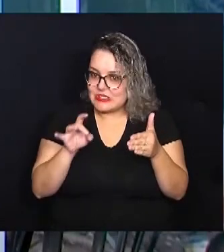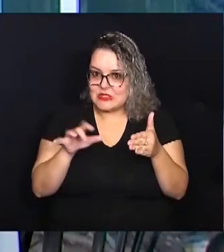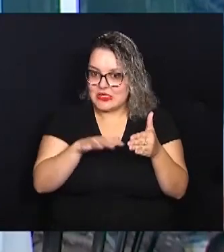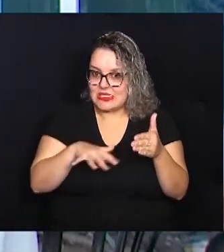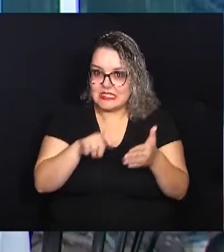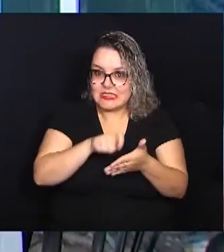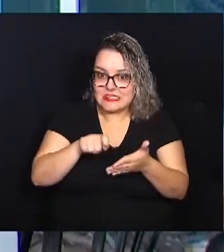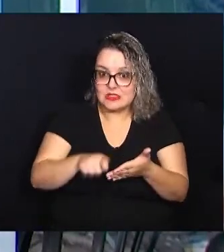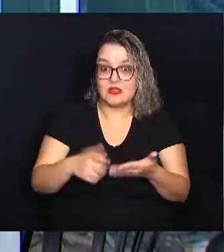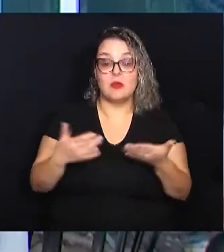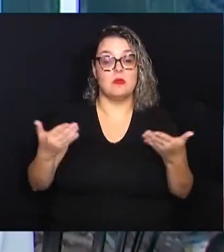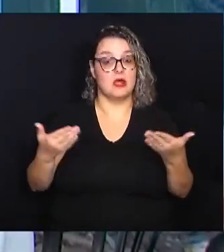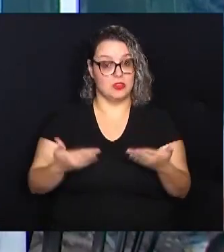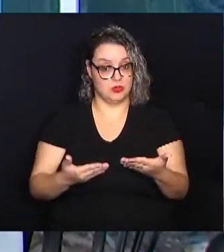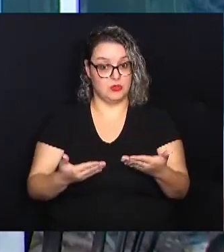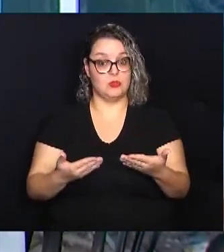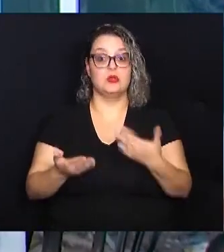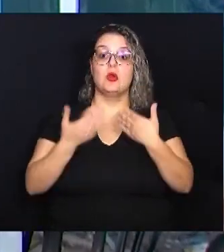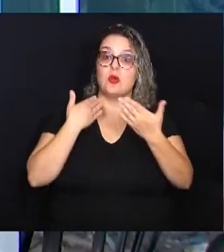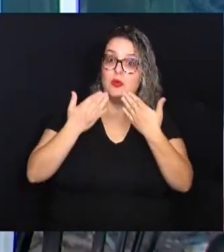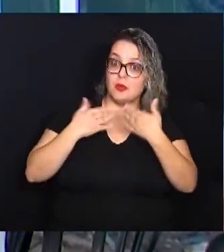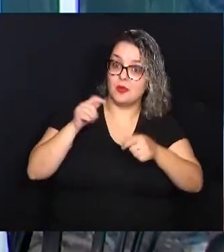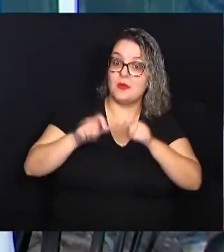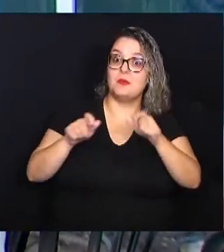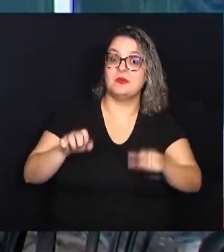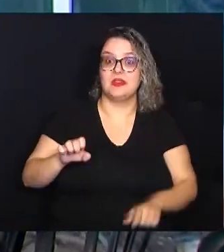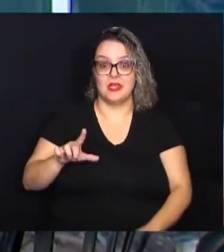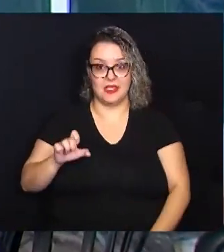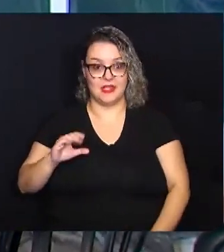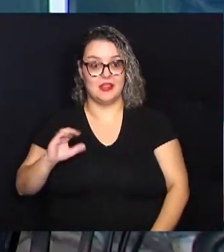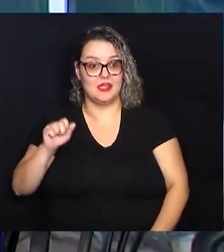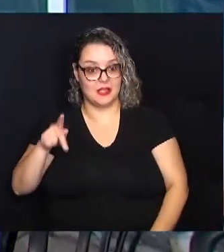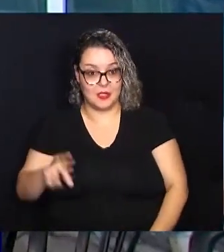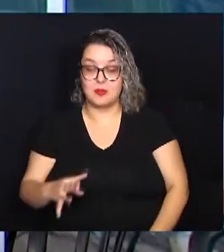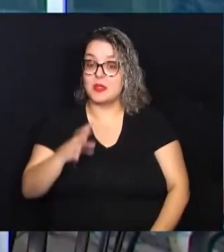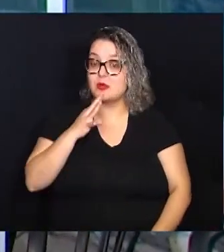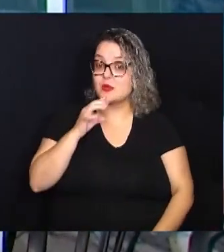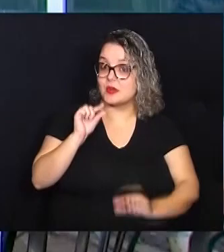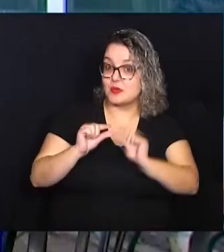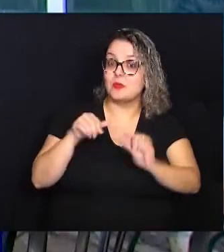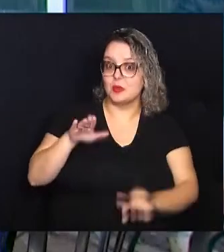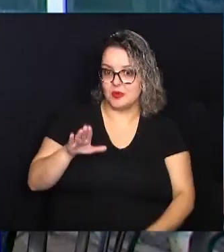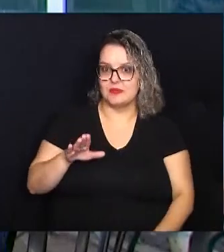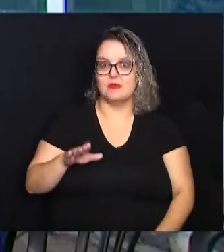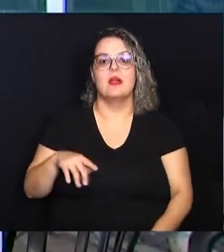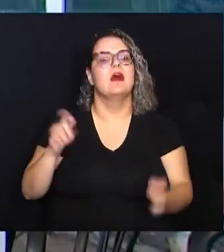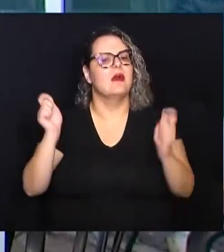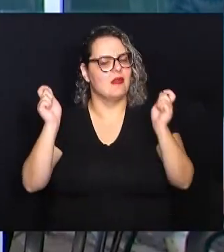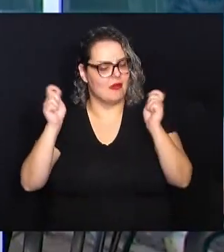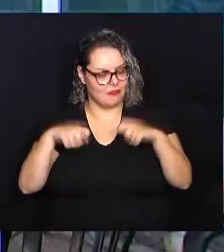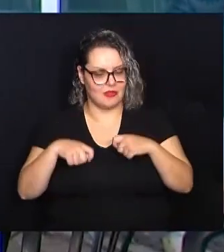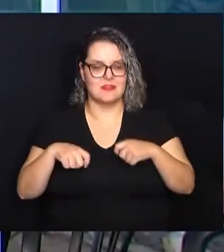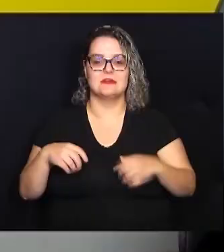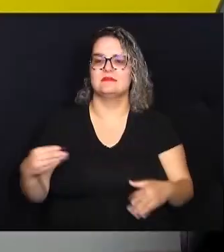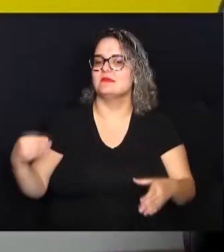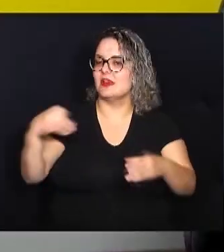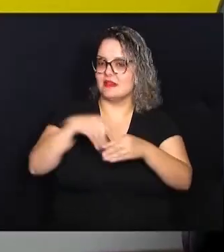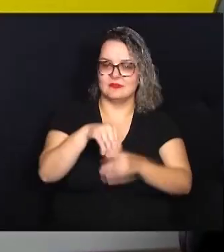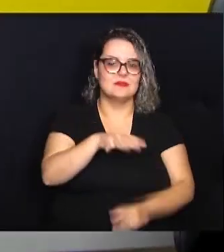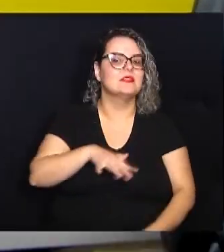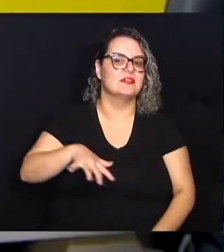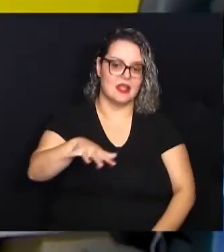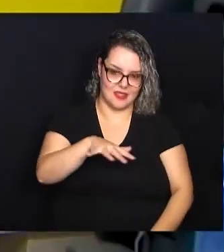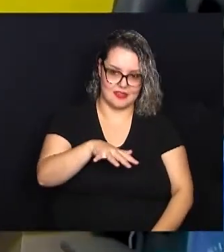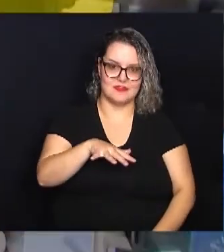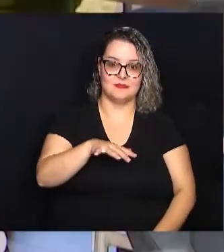escrituração. Mas hoje, né, conversando com o pessoal da Elecamp e conhecendo um pouco mais, eu vi que é bem possível estar inserido nessa área.